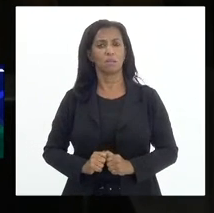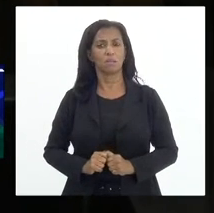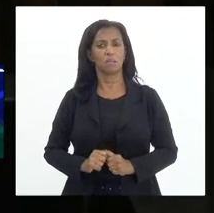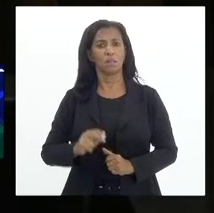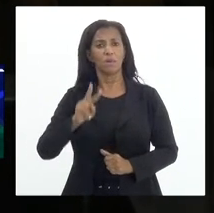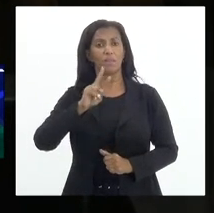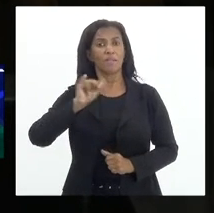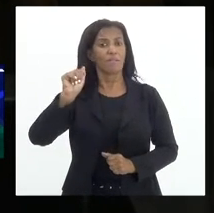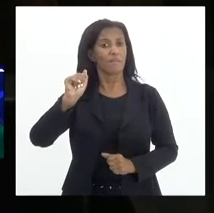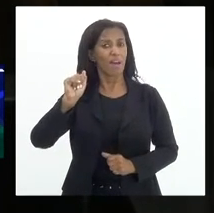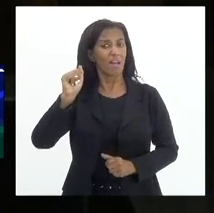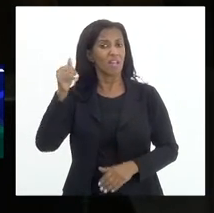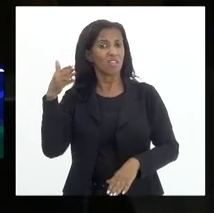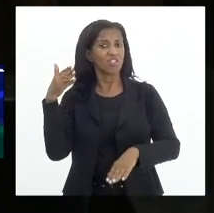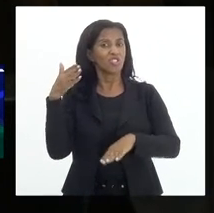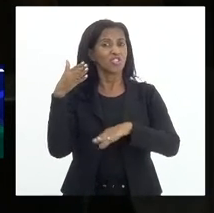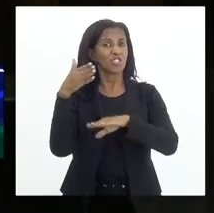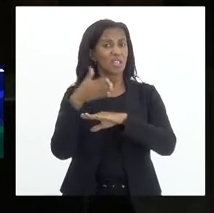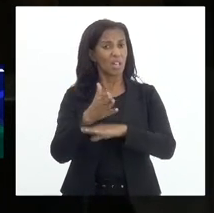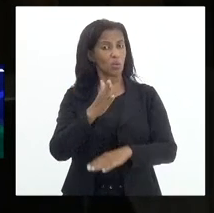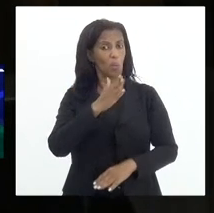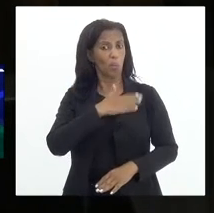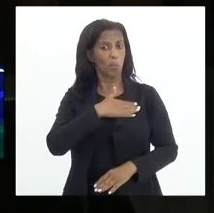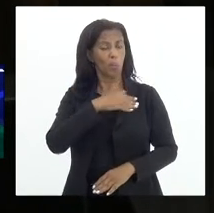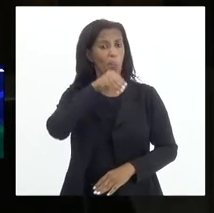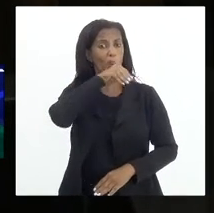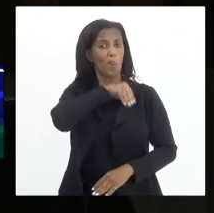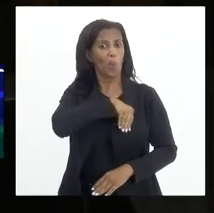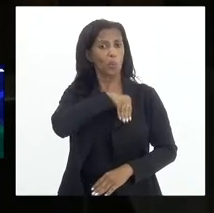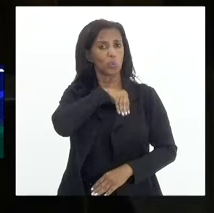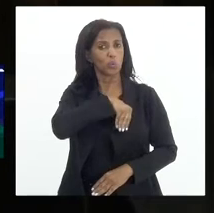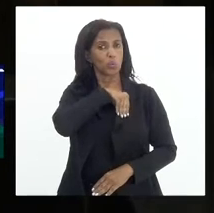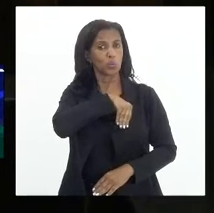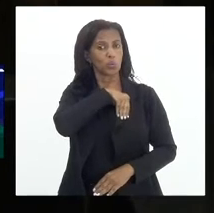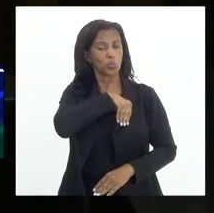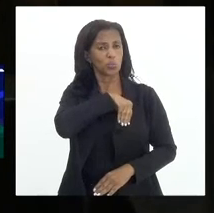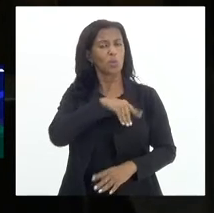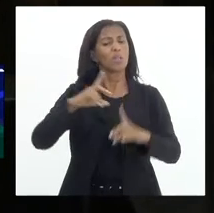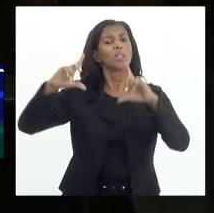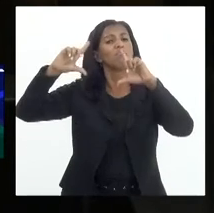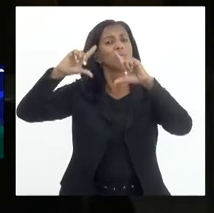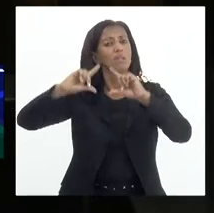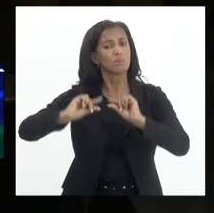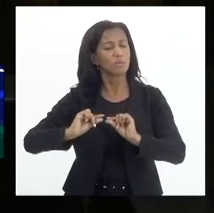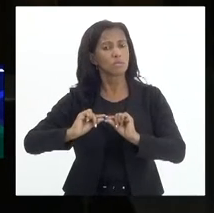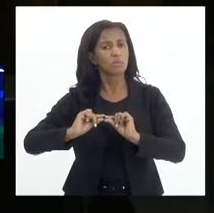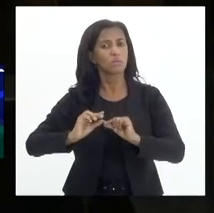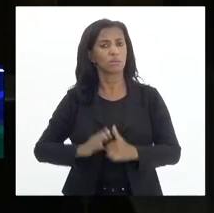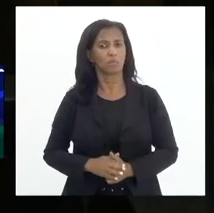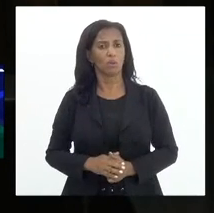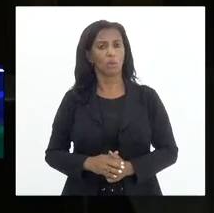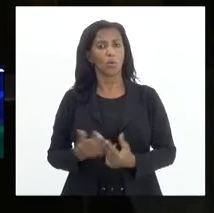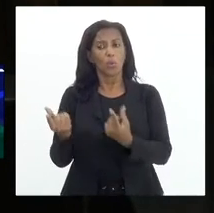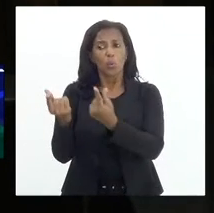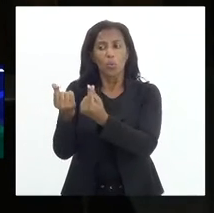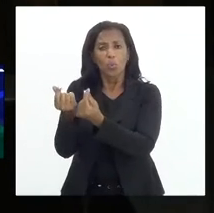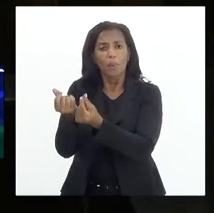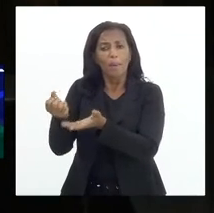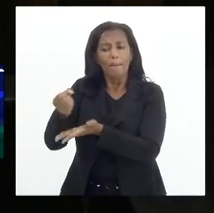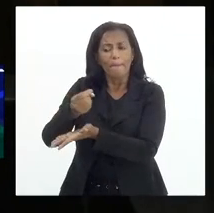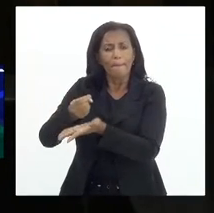iria para o bolso do consumidor? Que redução no preço base